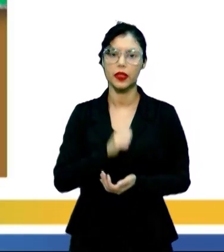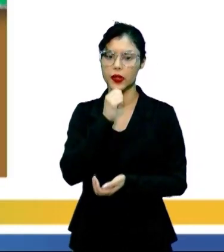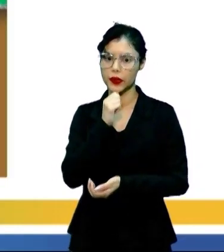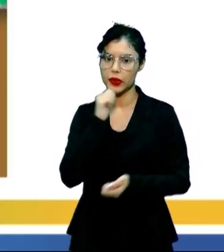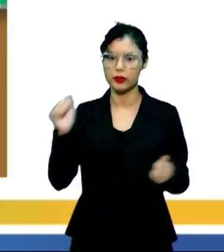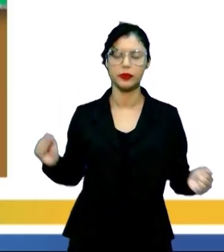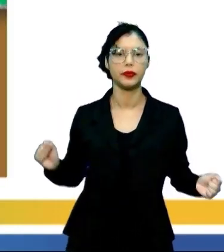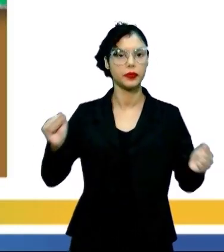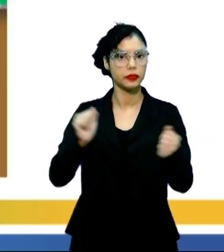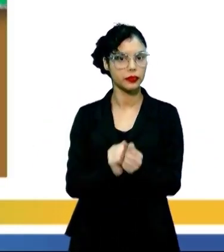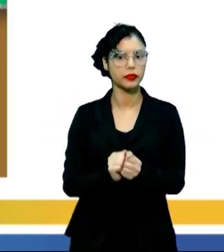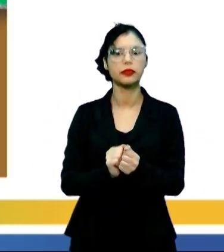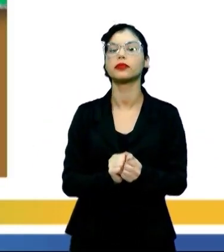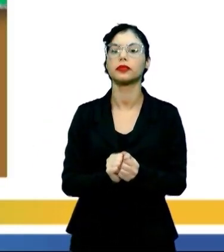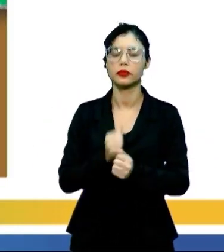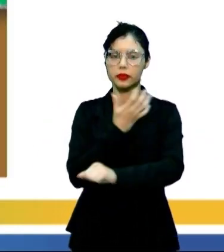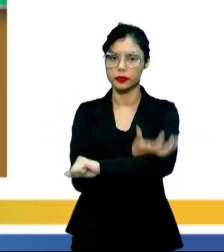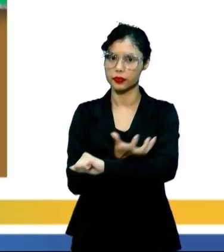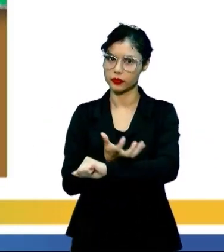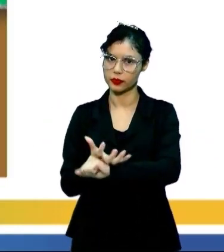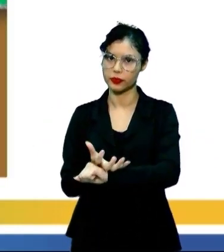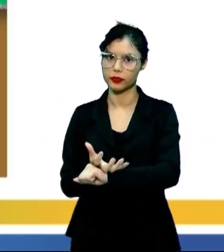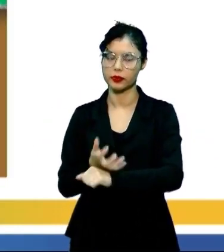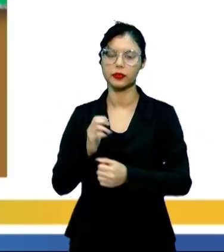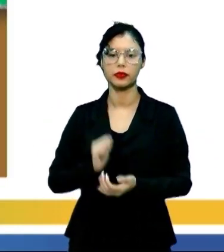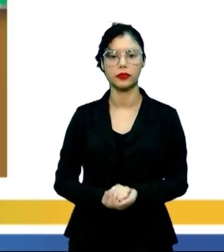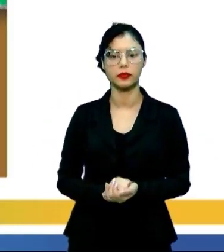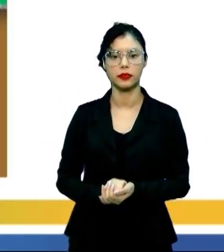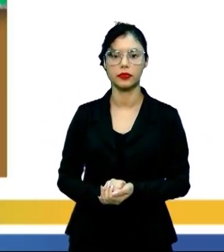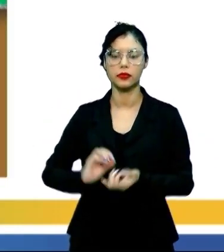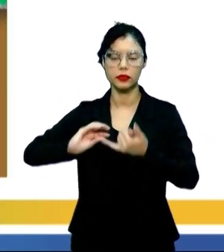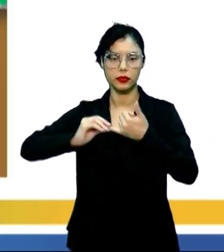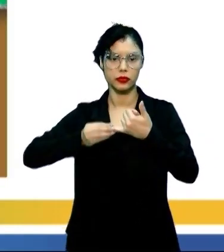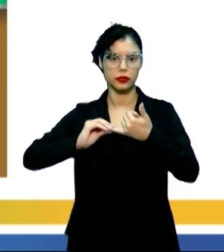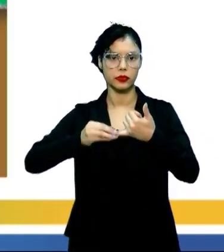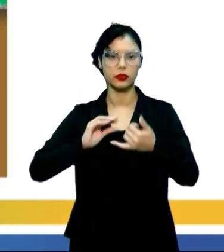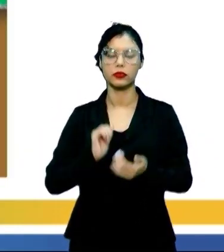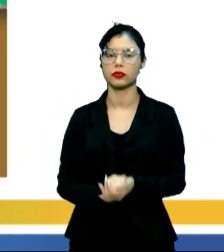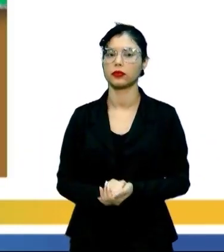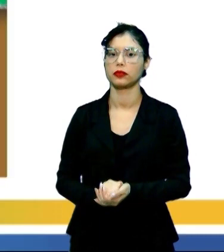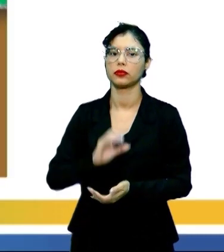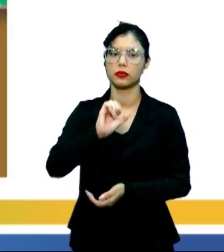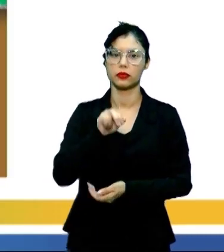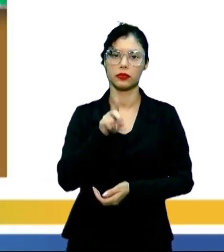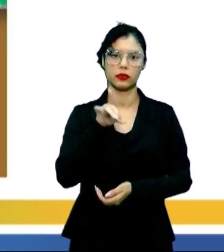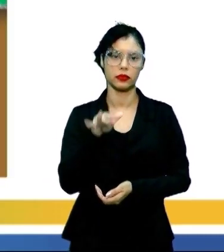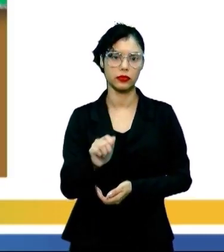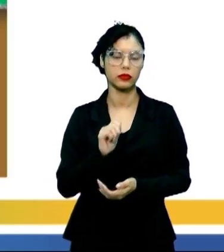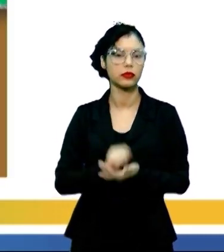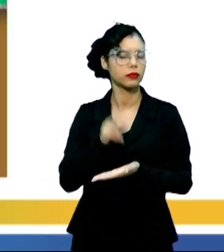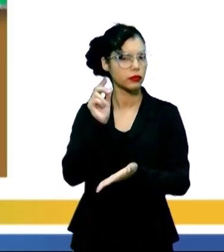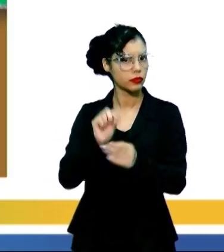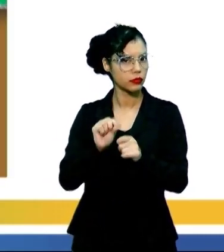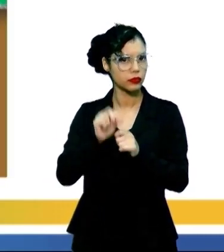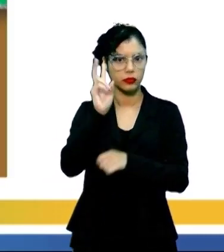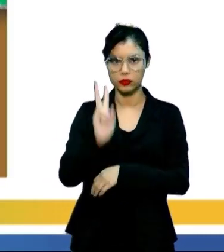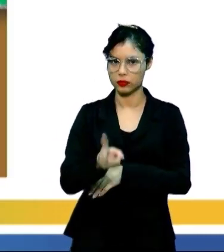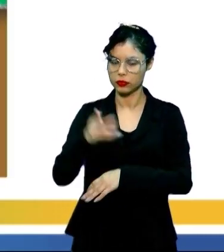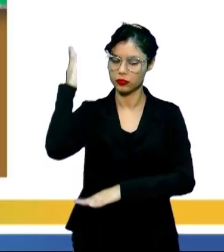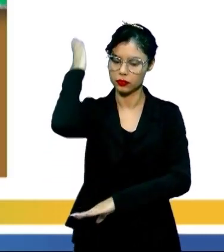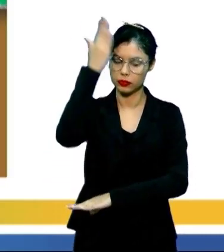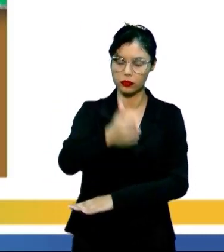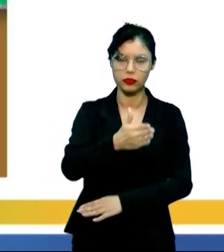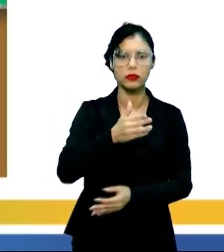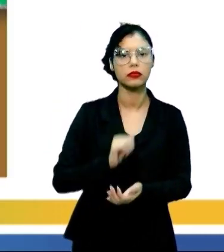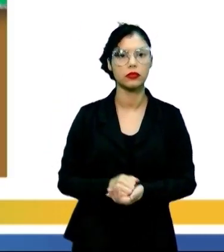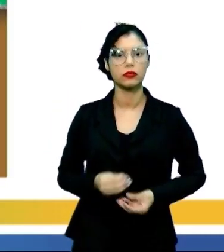estão juntas às leguminosas, ao feijão, à soja, que elas conseguem fazer isso direto e passar já